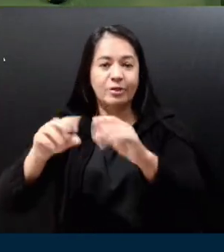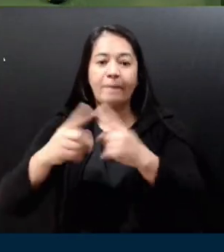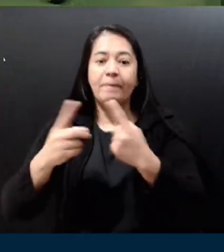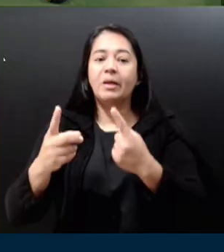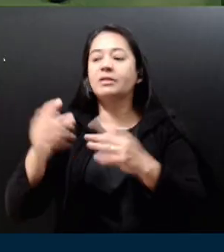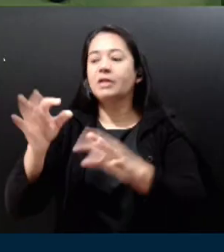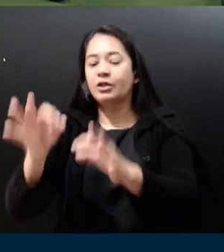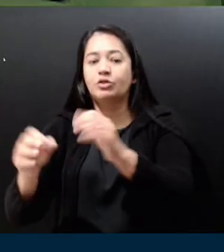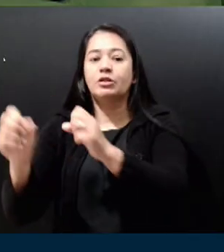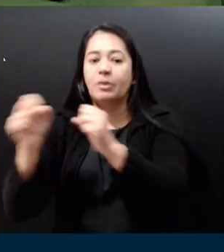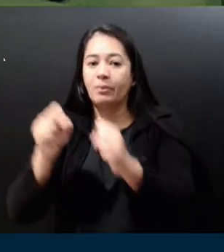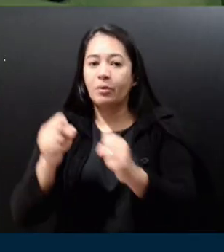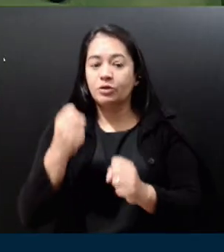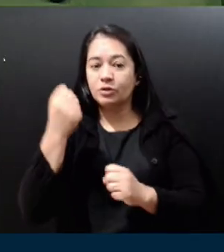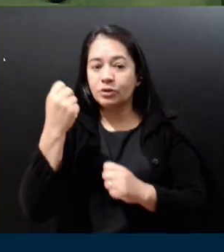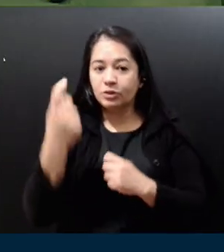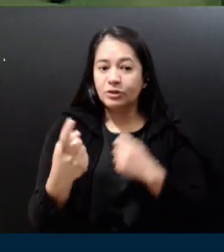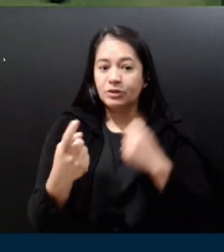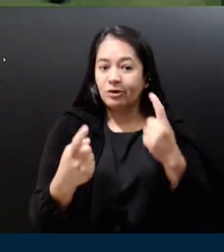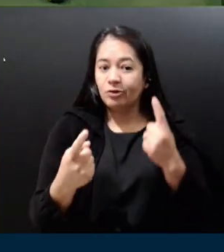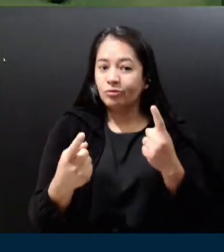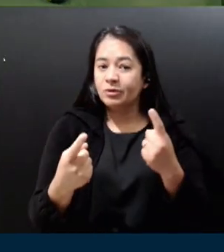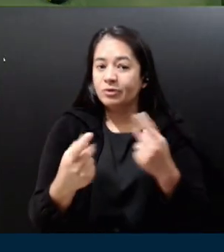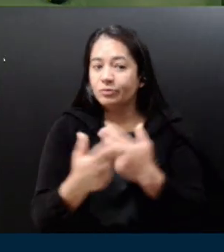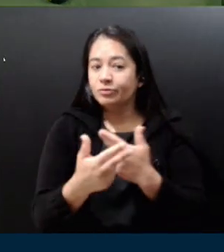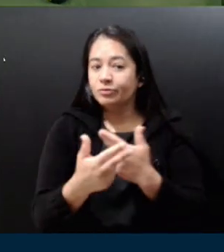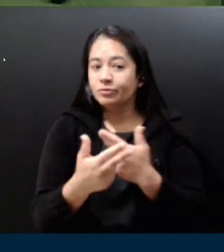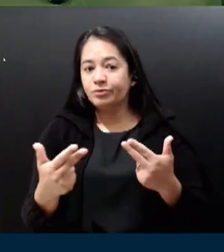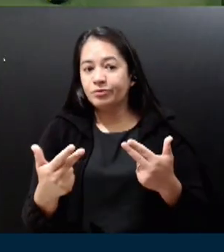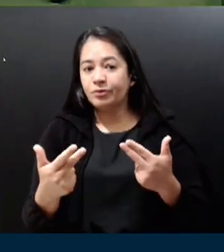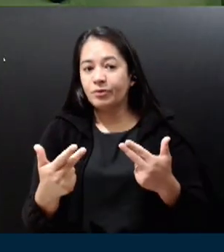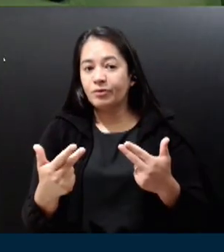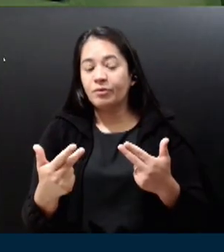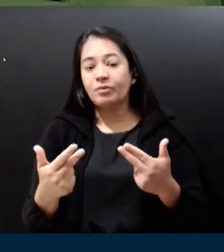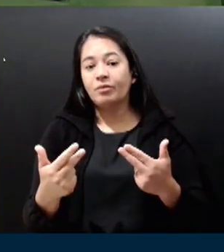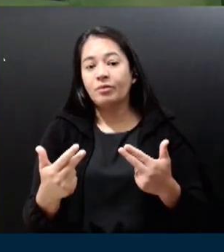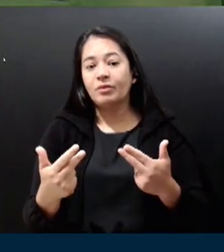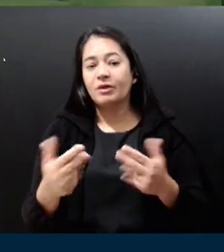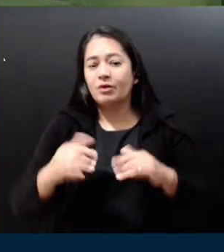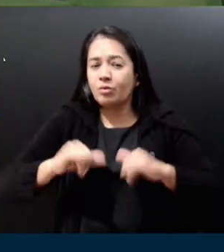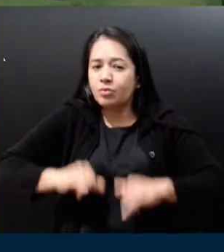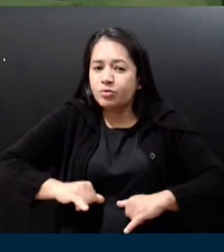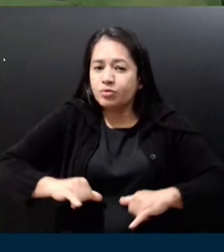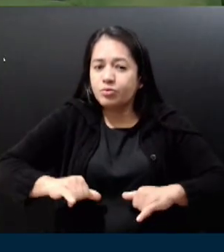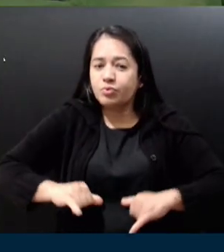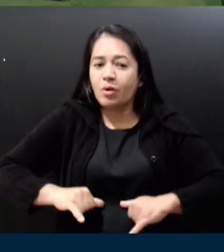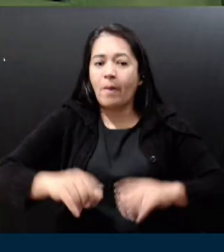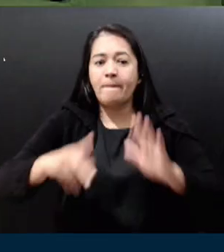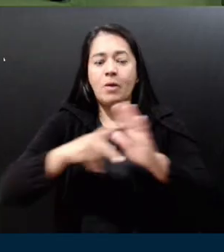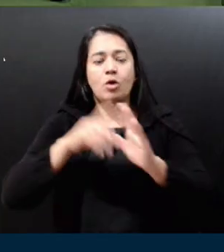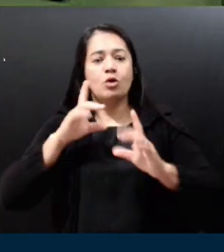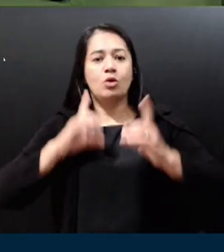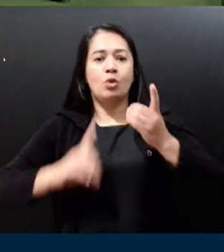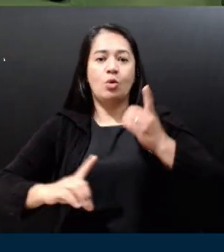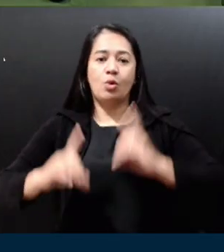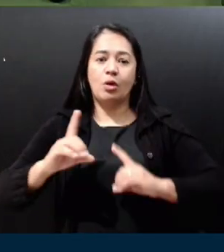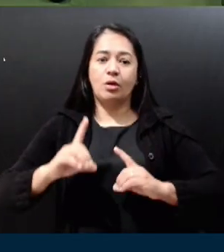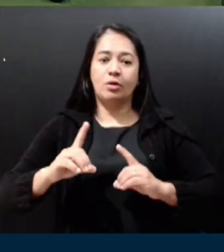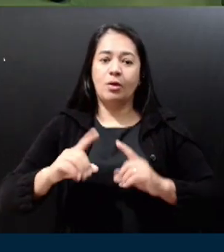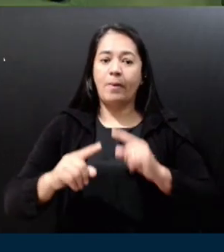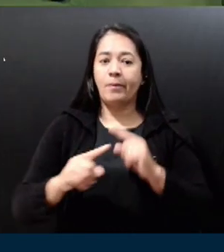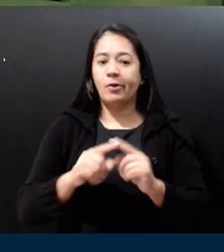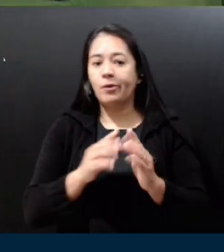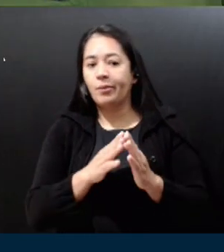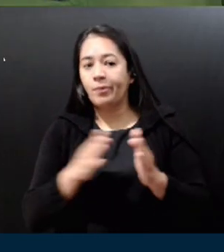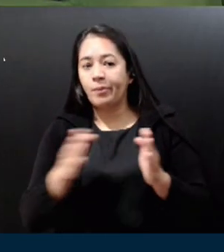de extrema, muitas vezes, extrema dor e sofrimento de depressão, deixar de trabalhar por um fato